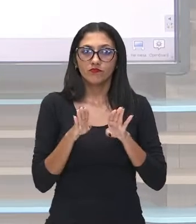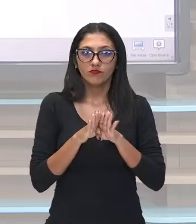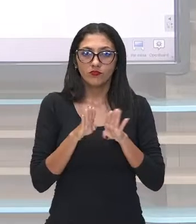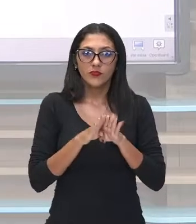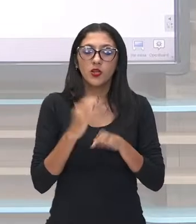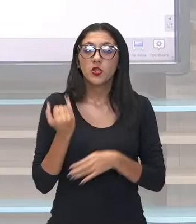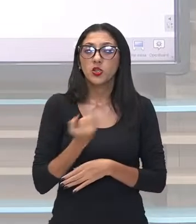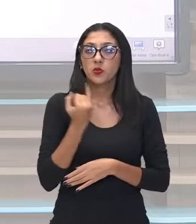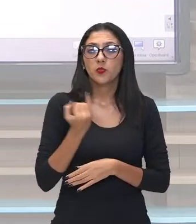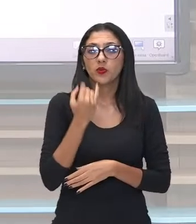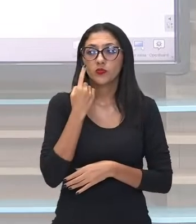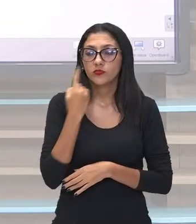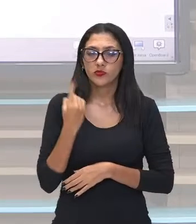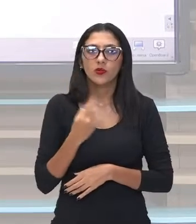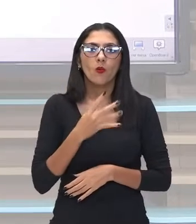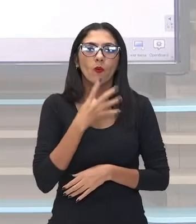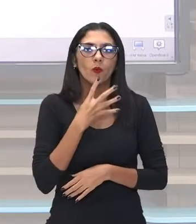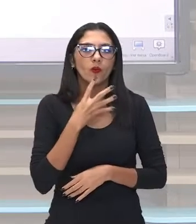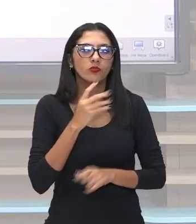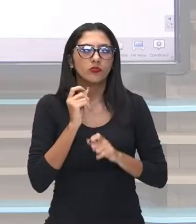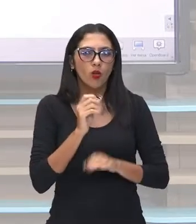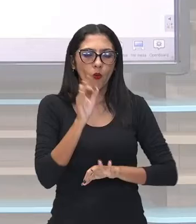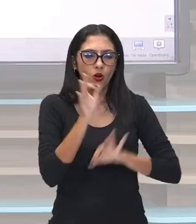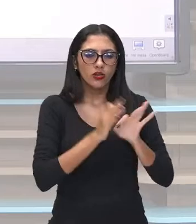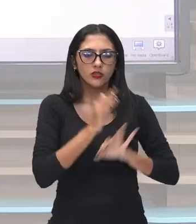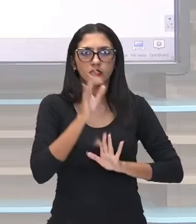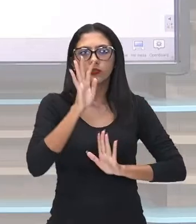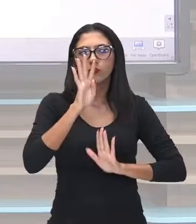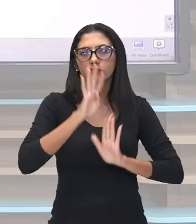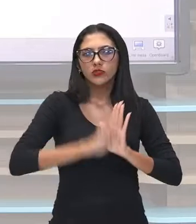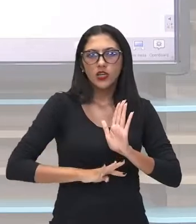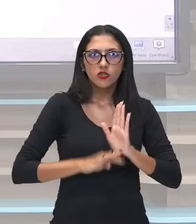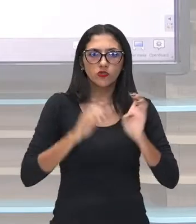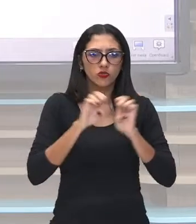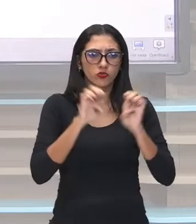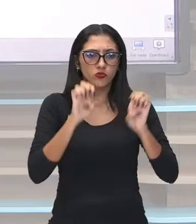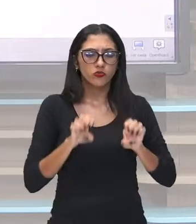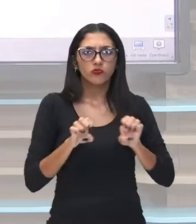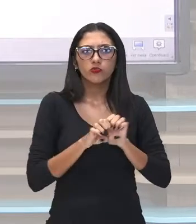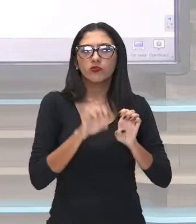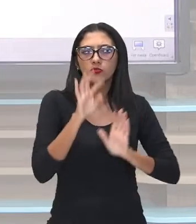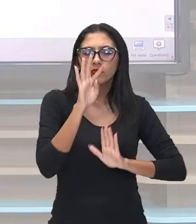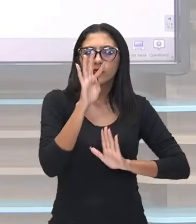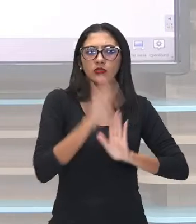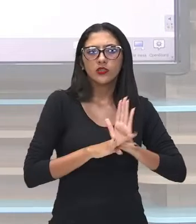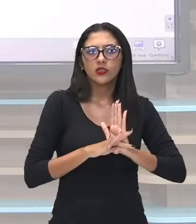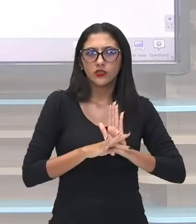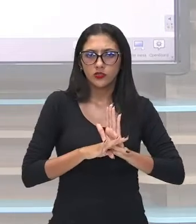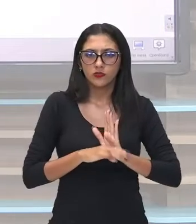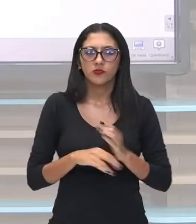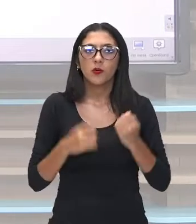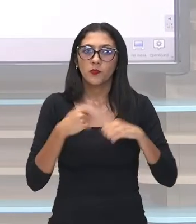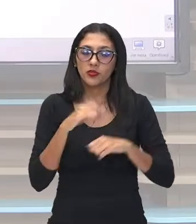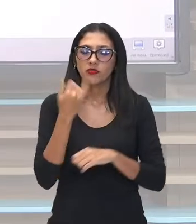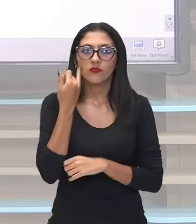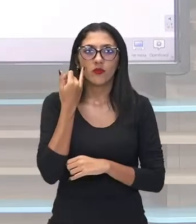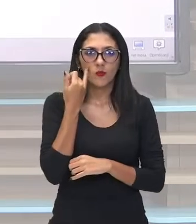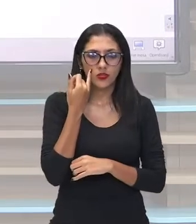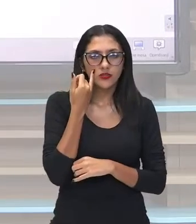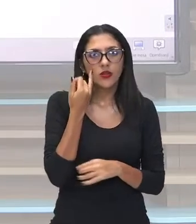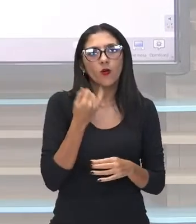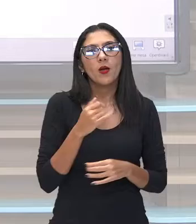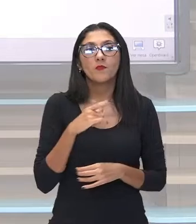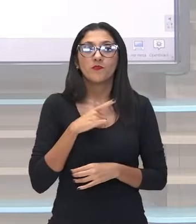organização textual. Quando você conhece a organização do seu texto, você ali vai tirar